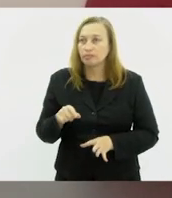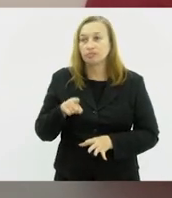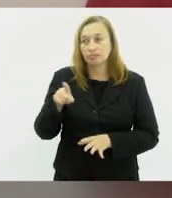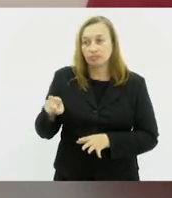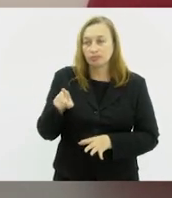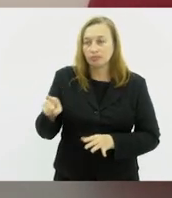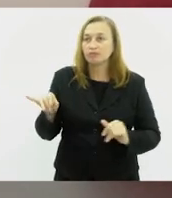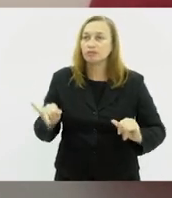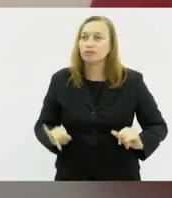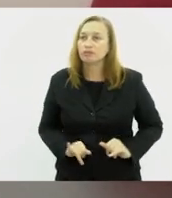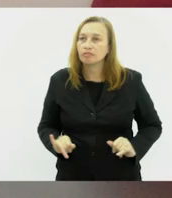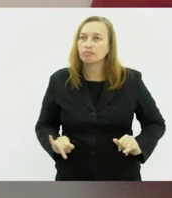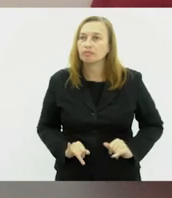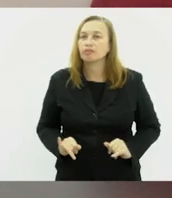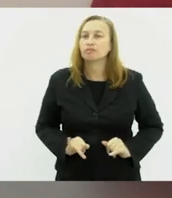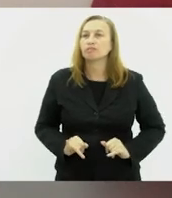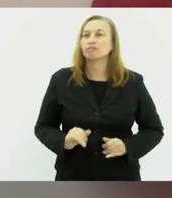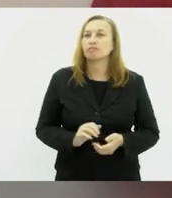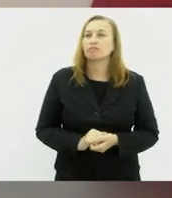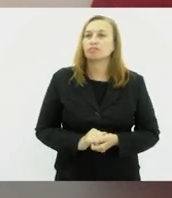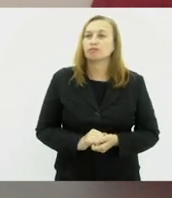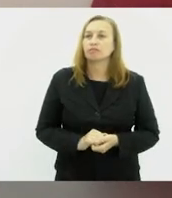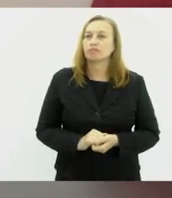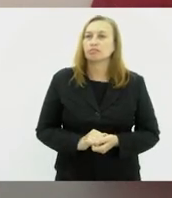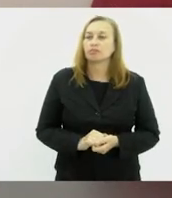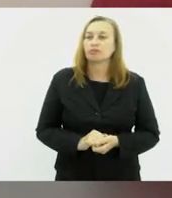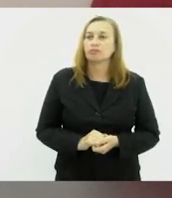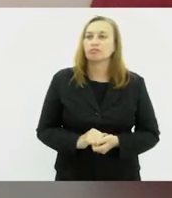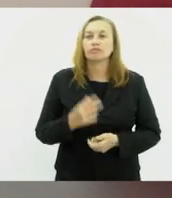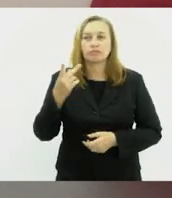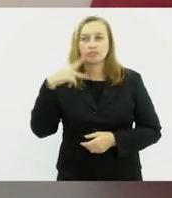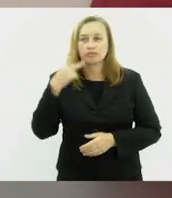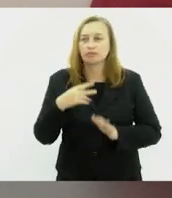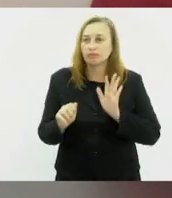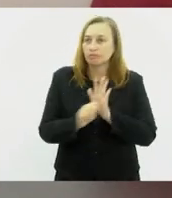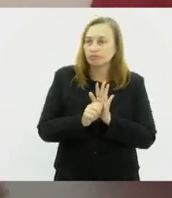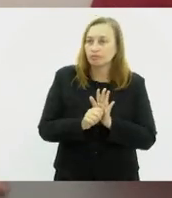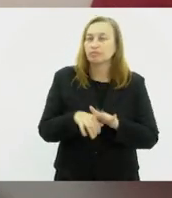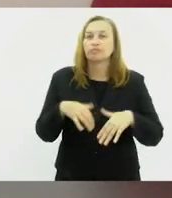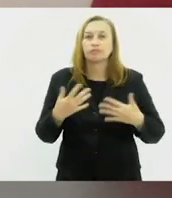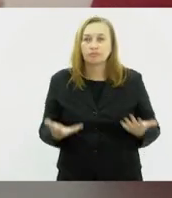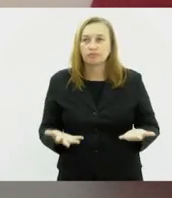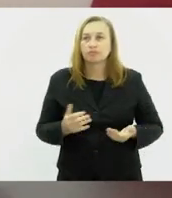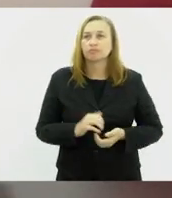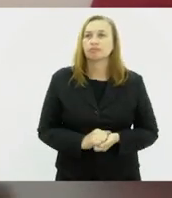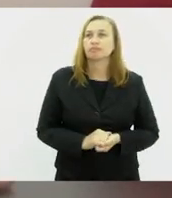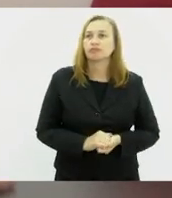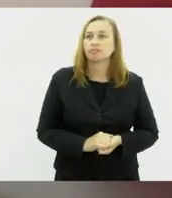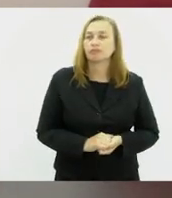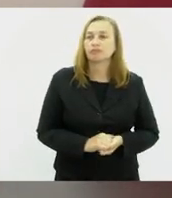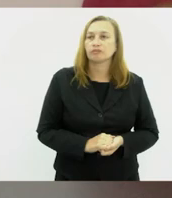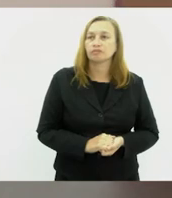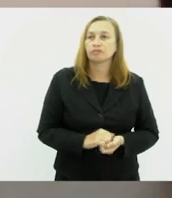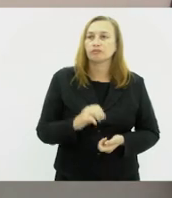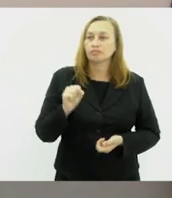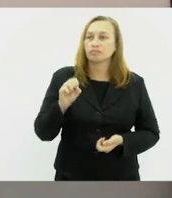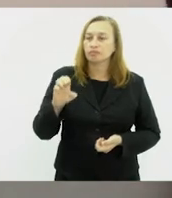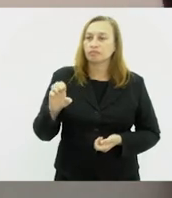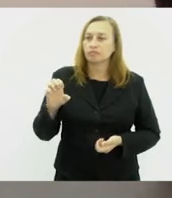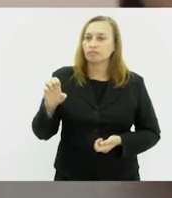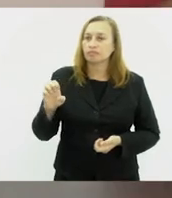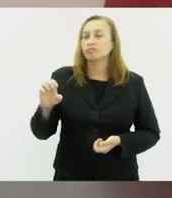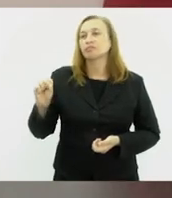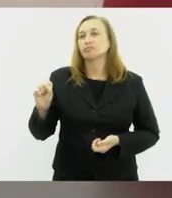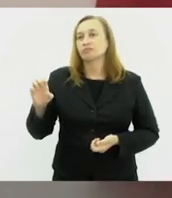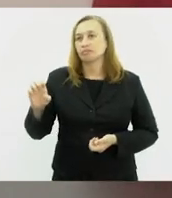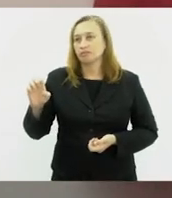ponta sofrendo os efeitos da nossa atual política de drogas né então Eh no CESEC a gente desenvolveu um um